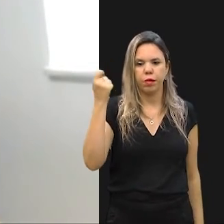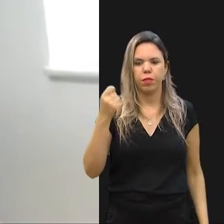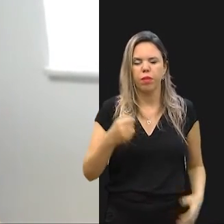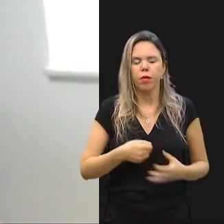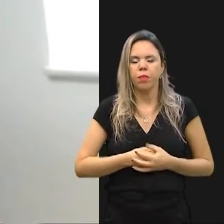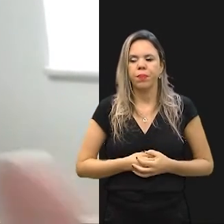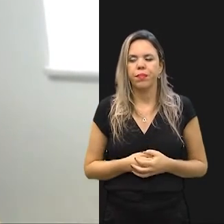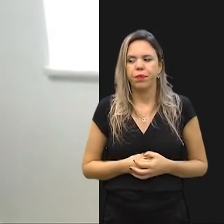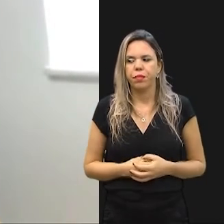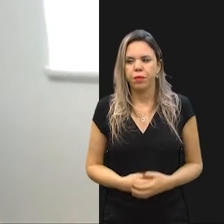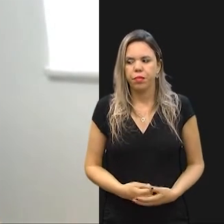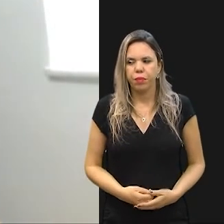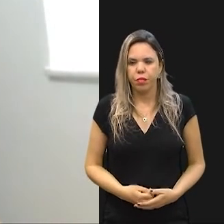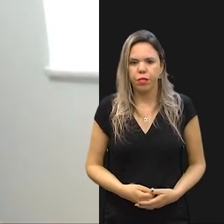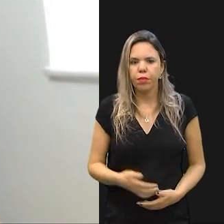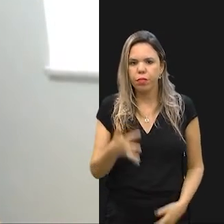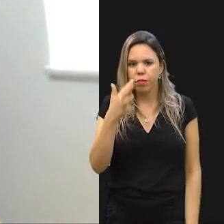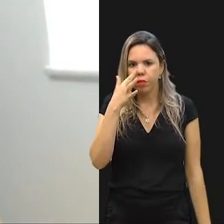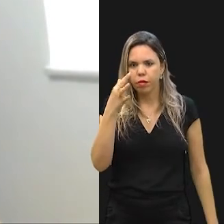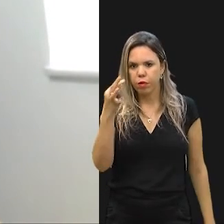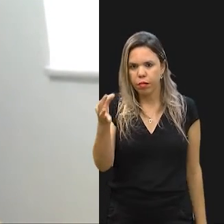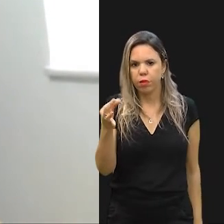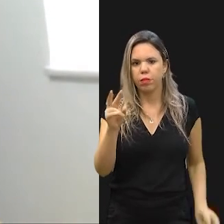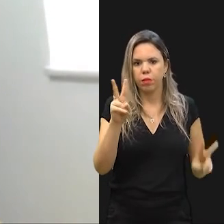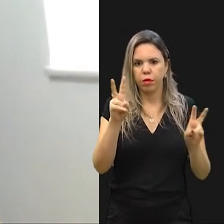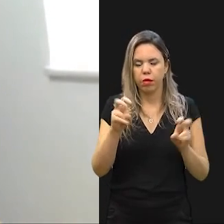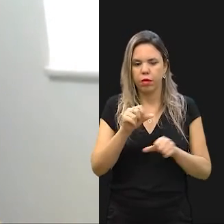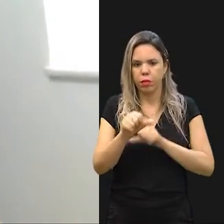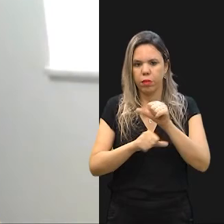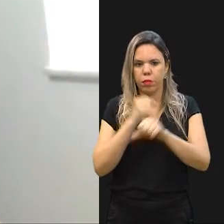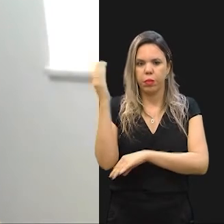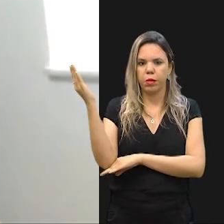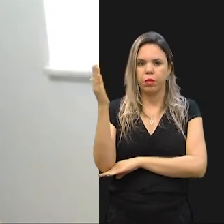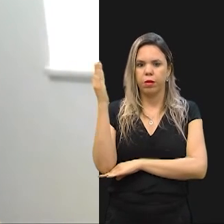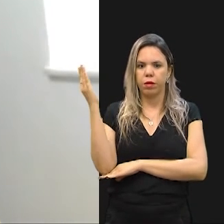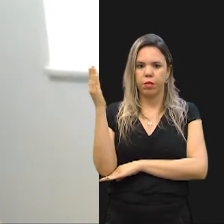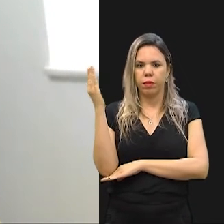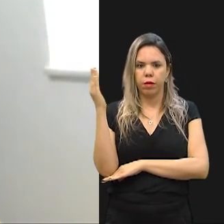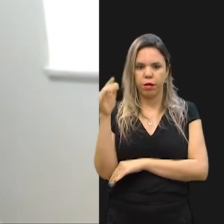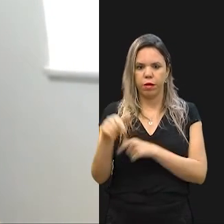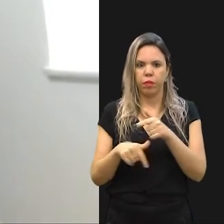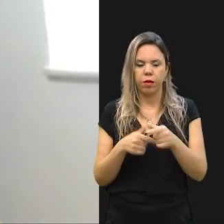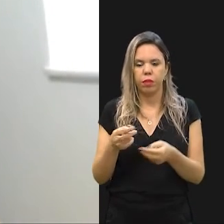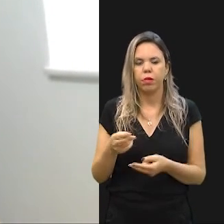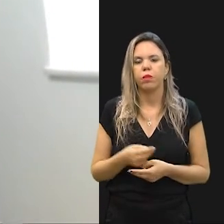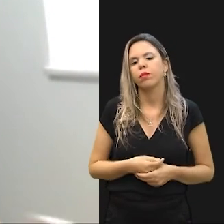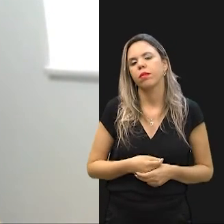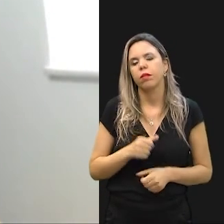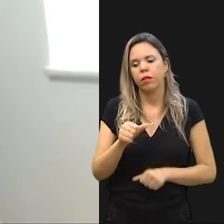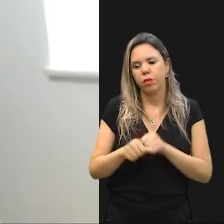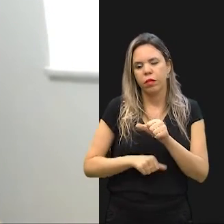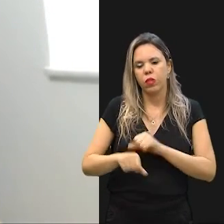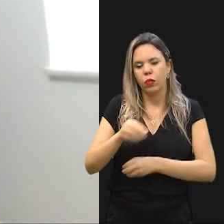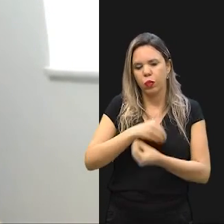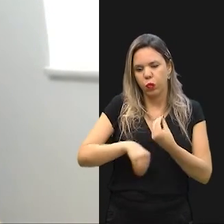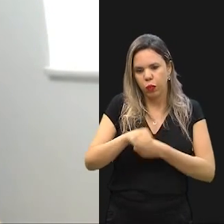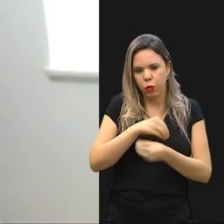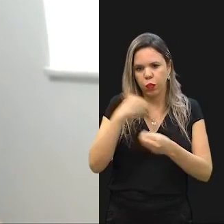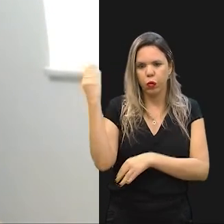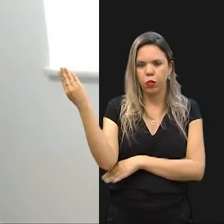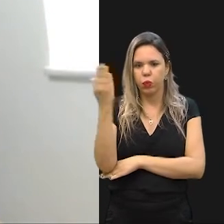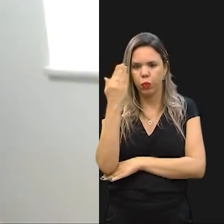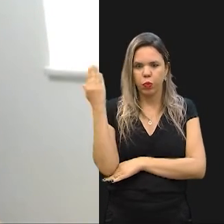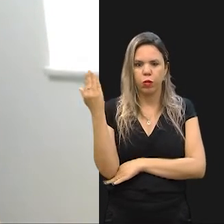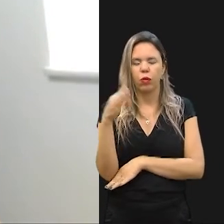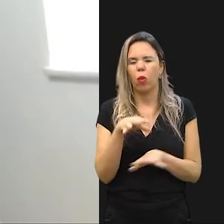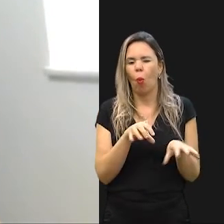Então, chama a nossa atenção para essa questão das mudanças climáticas, a variabilidade climática, extremos, né, de